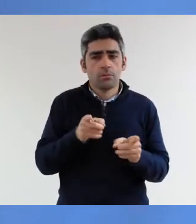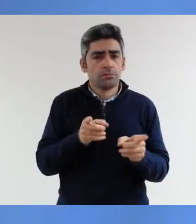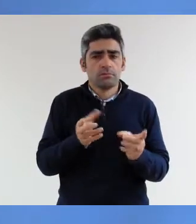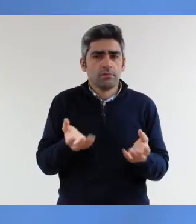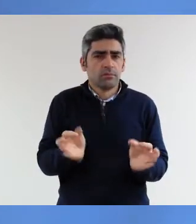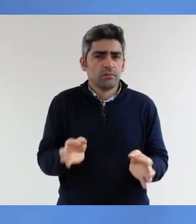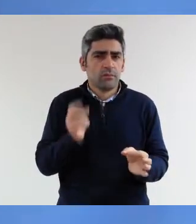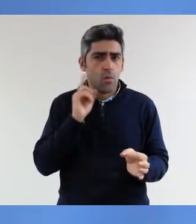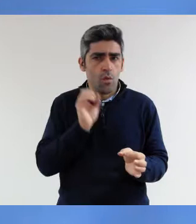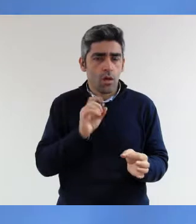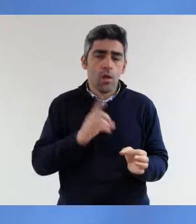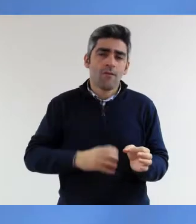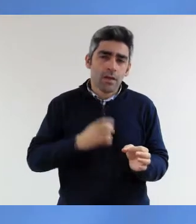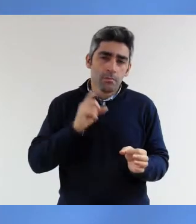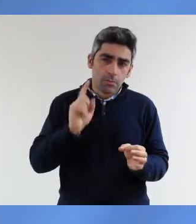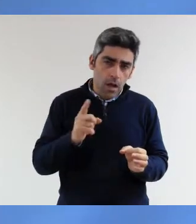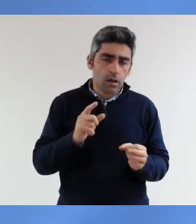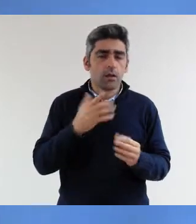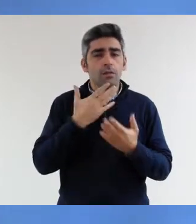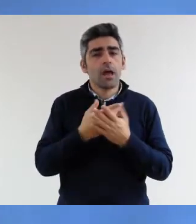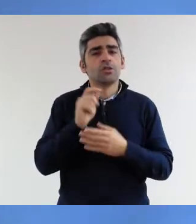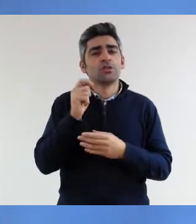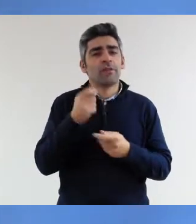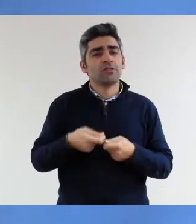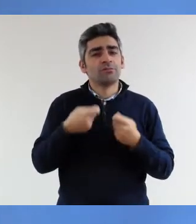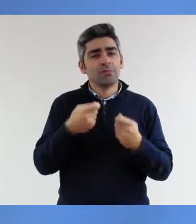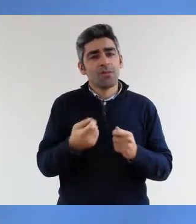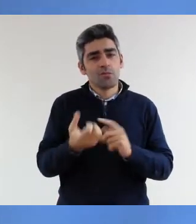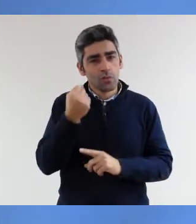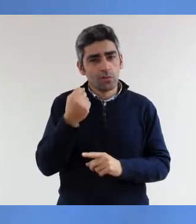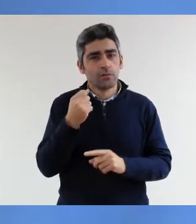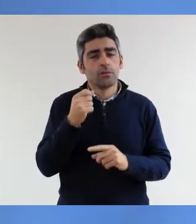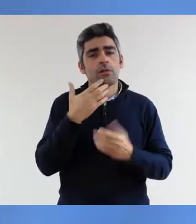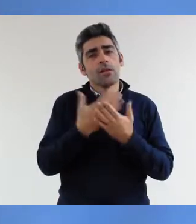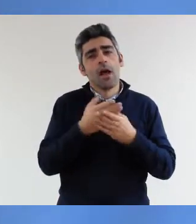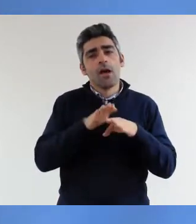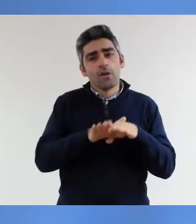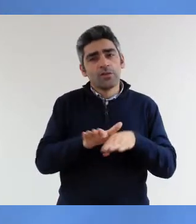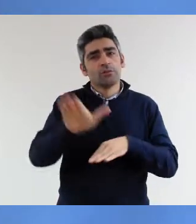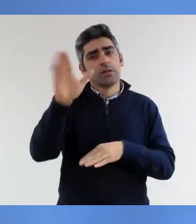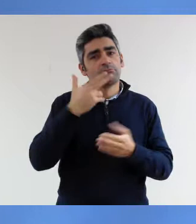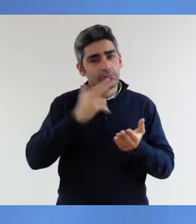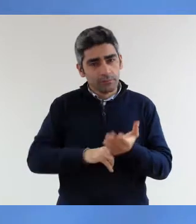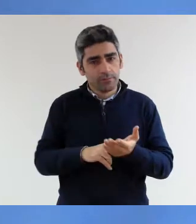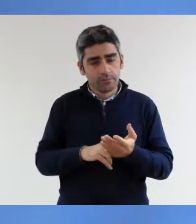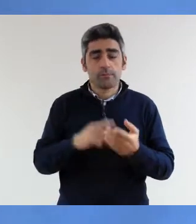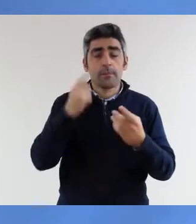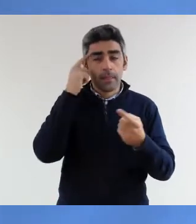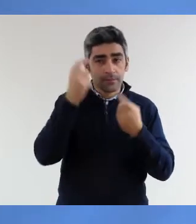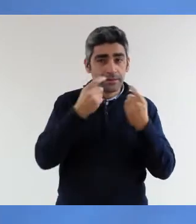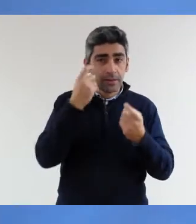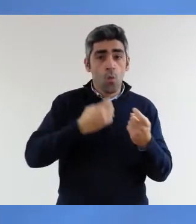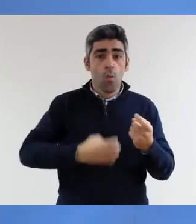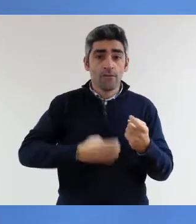vale sem confiança confiança é achava do investimento e por isso é chato